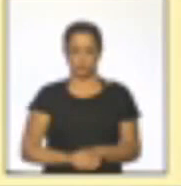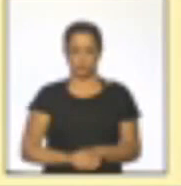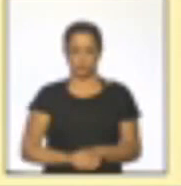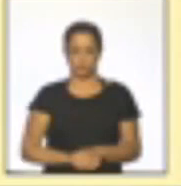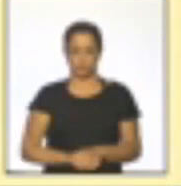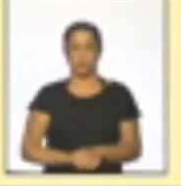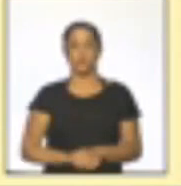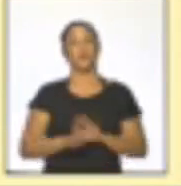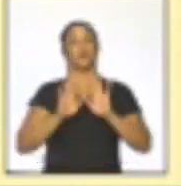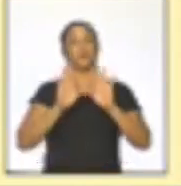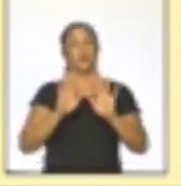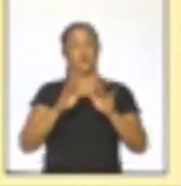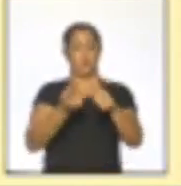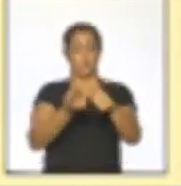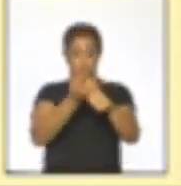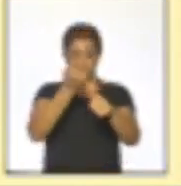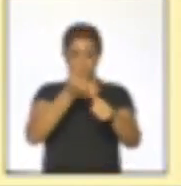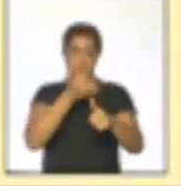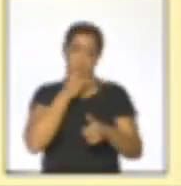Então,